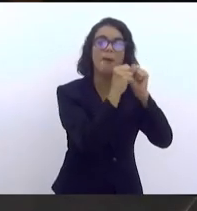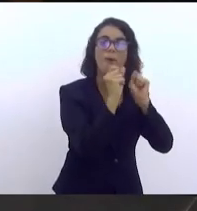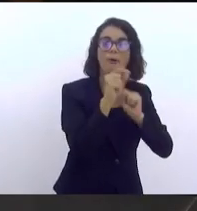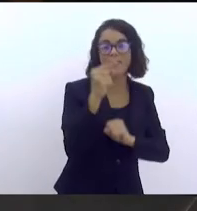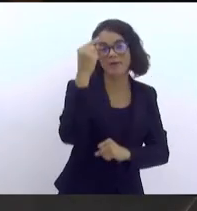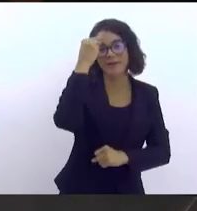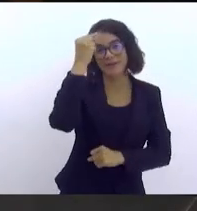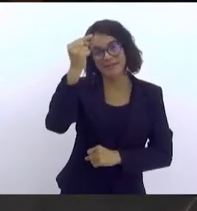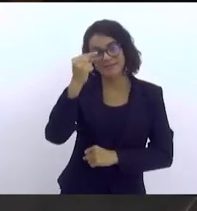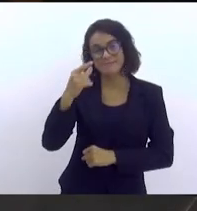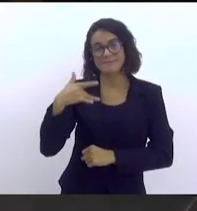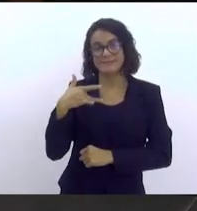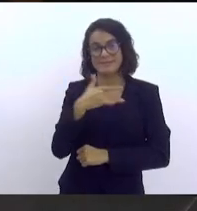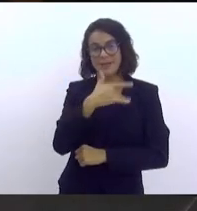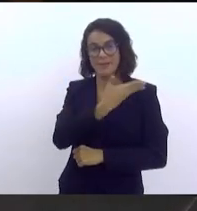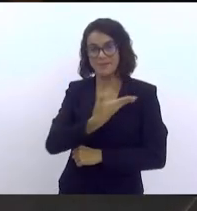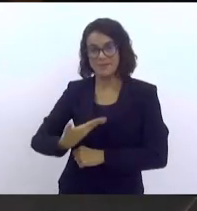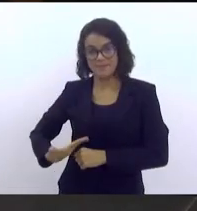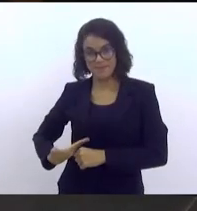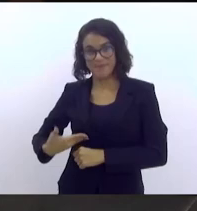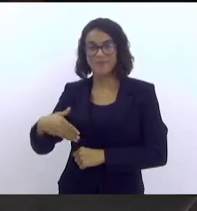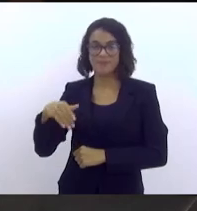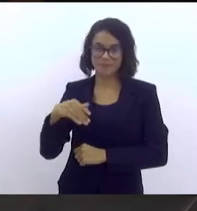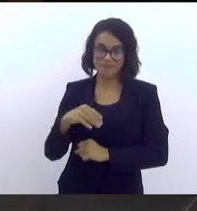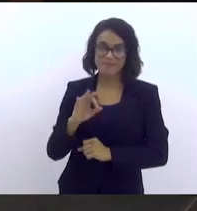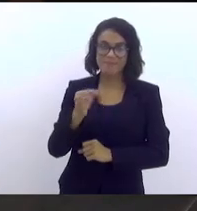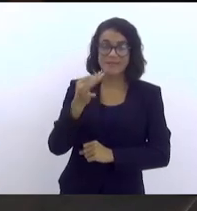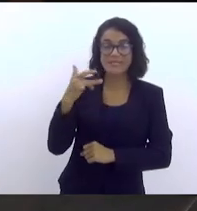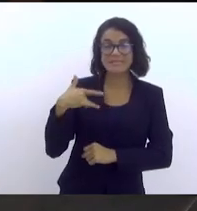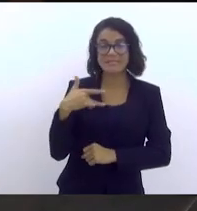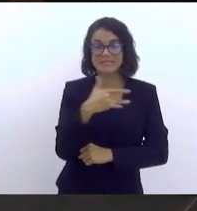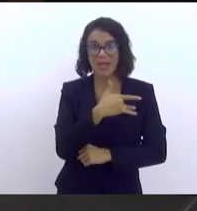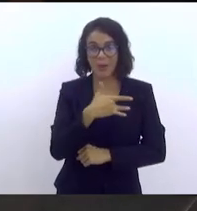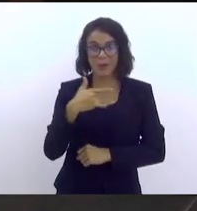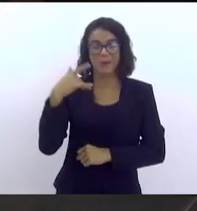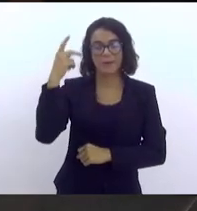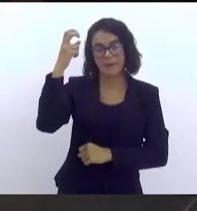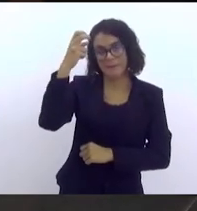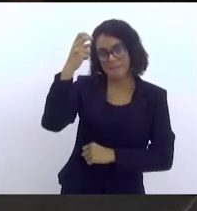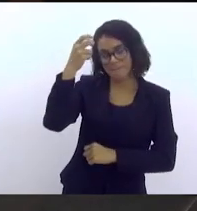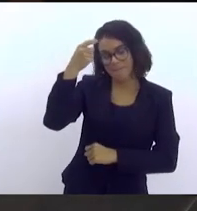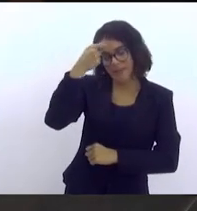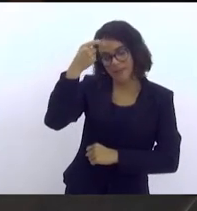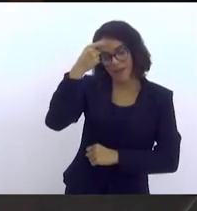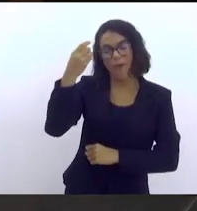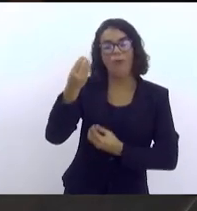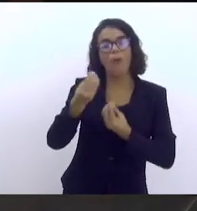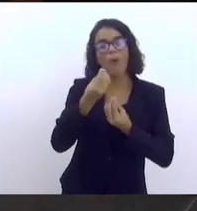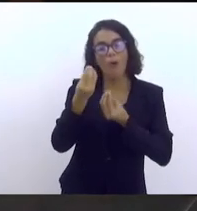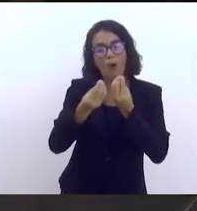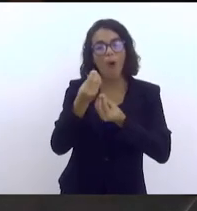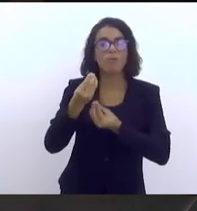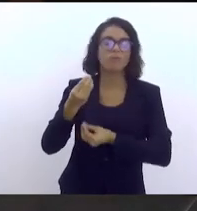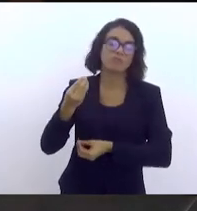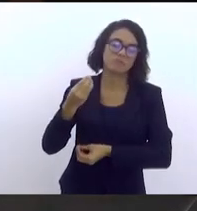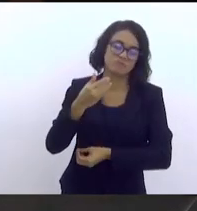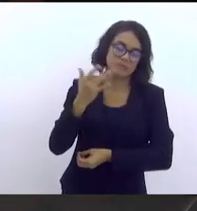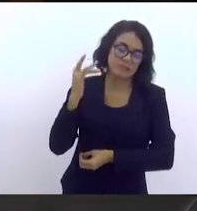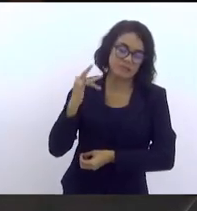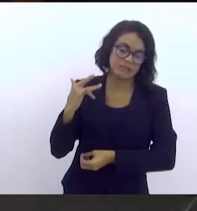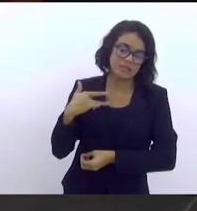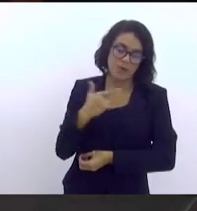de saúde pública né de saúde mental como política pública existe um